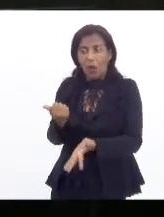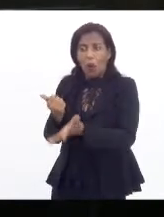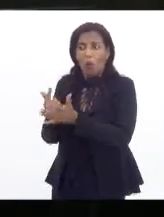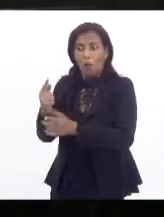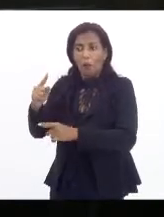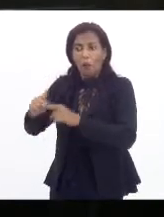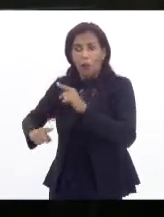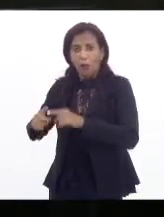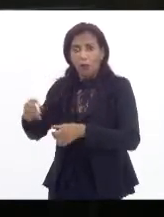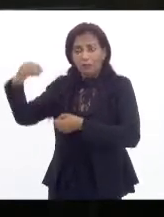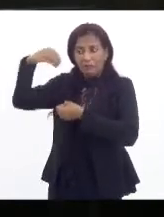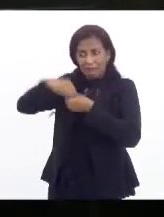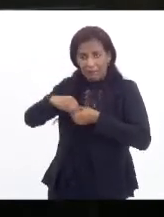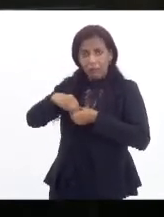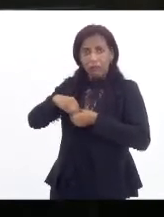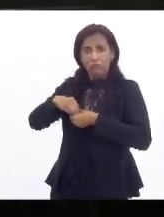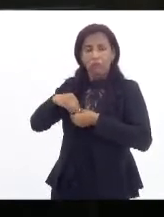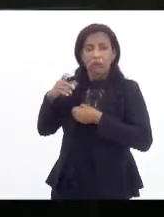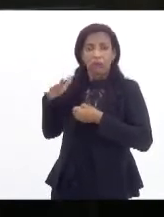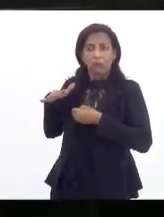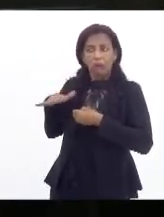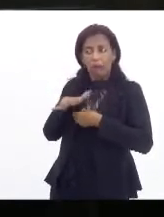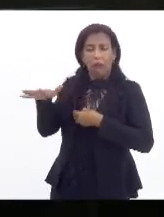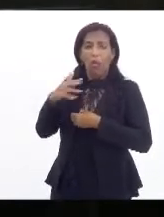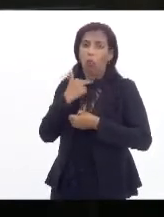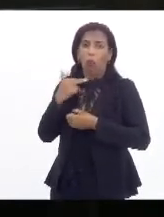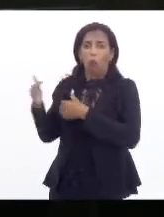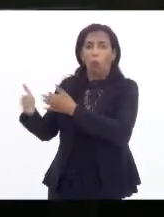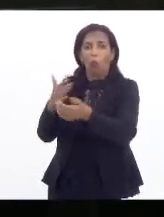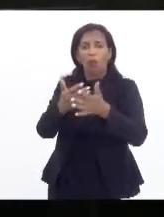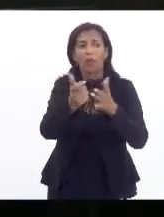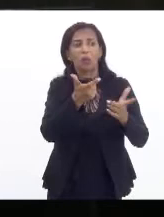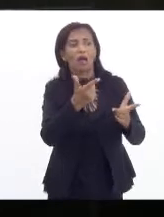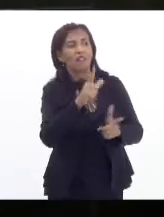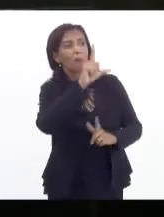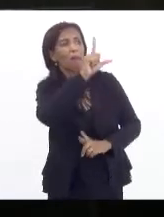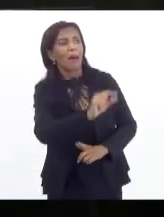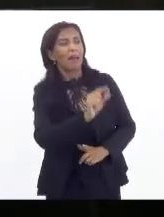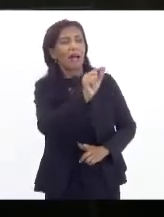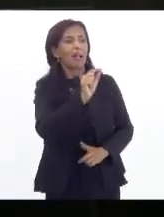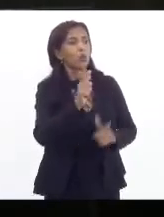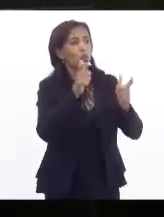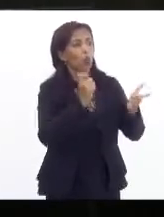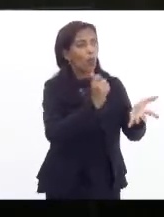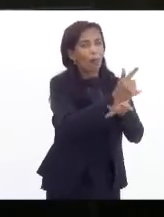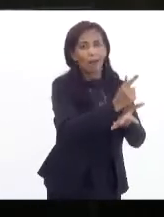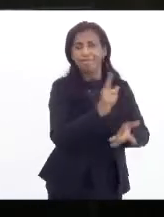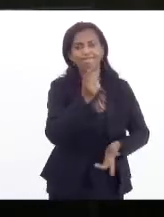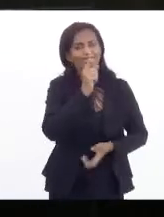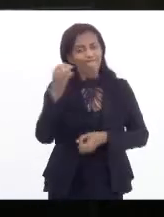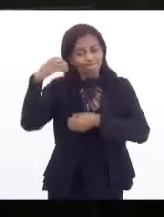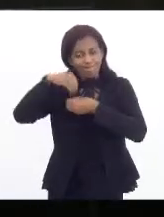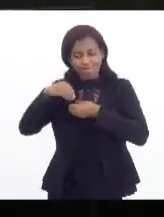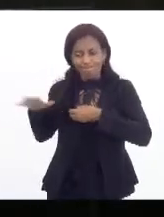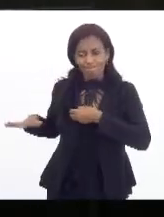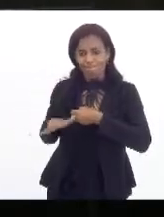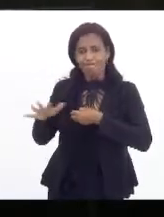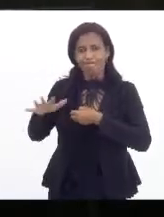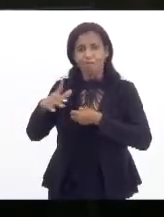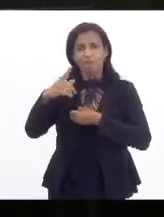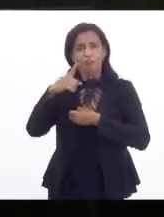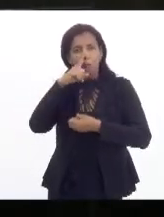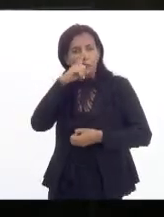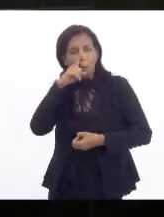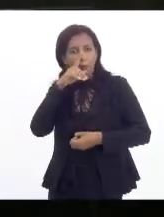produtos em determinados lugares. Não podem comprar em qualquer lugar, não pode ver onde é mais barato. E como cada vez mais há franjas